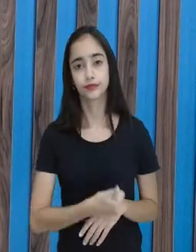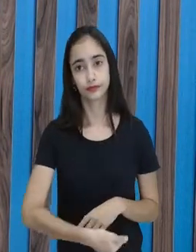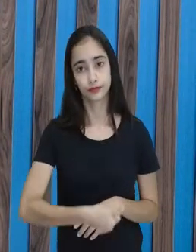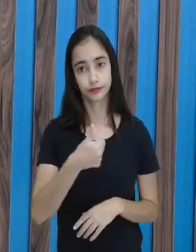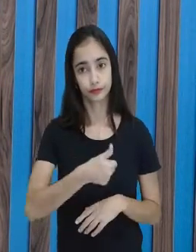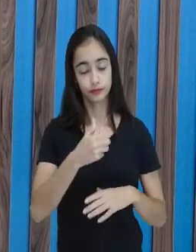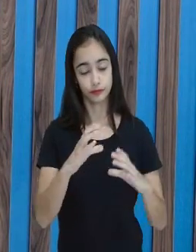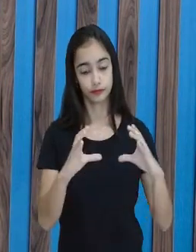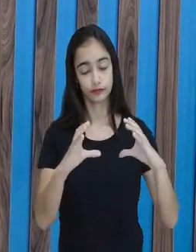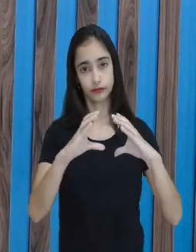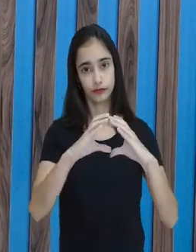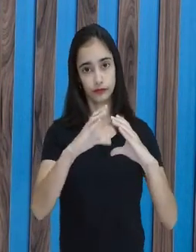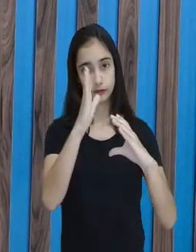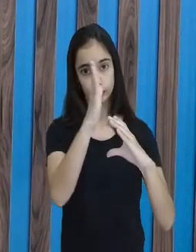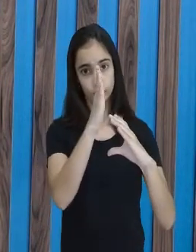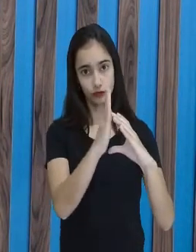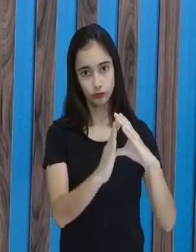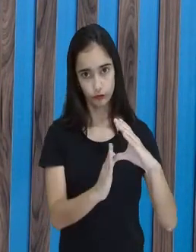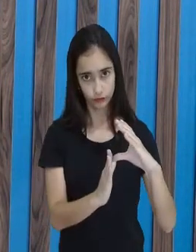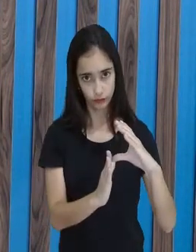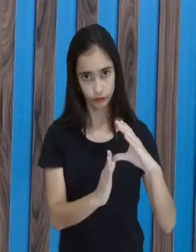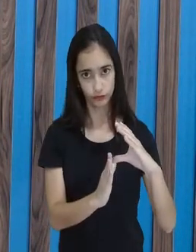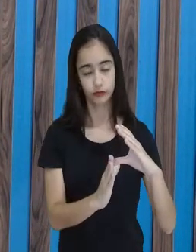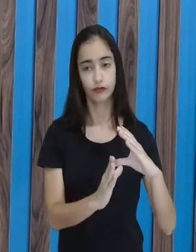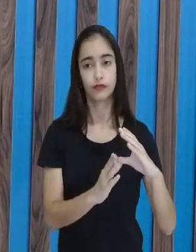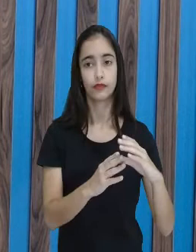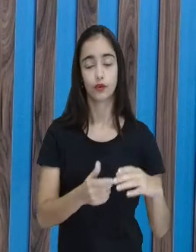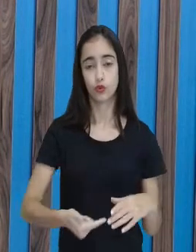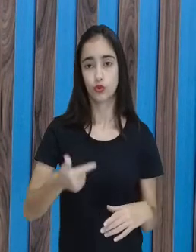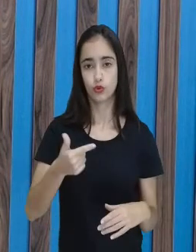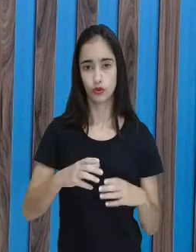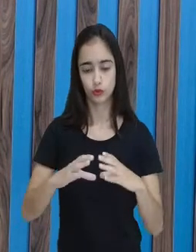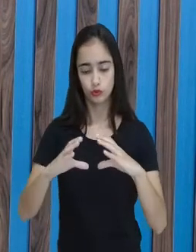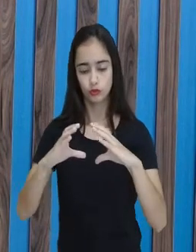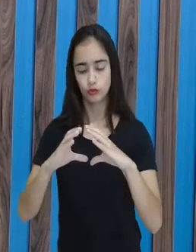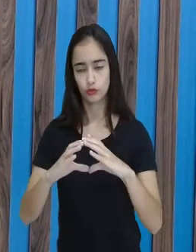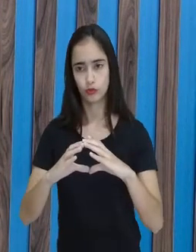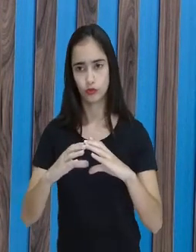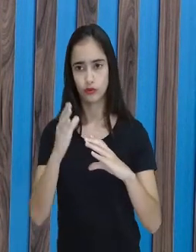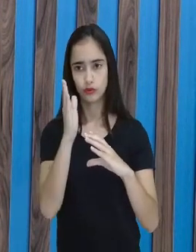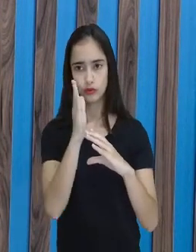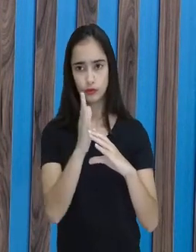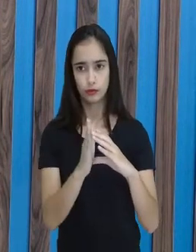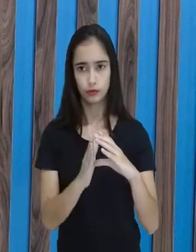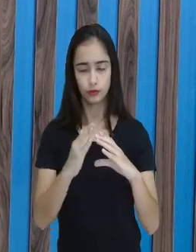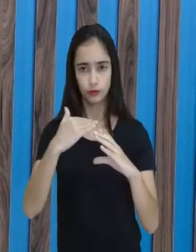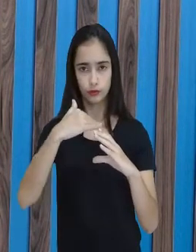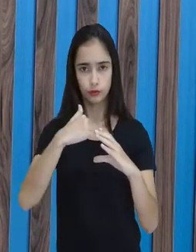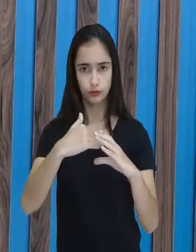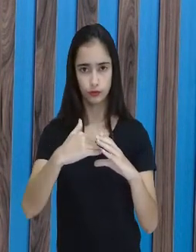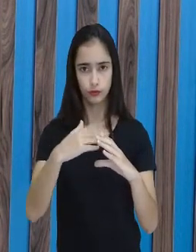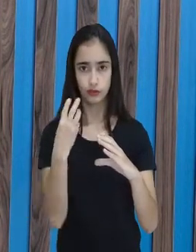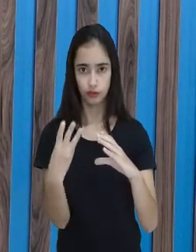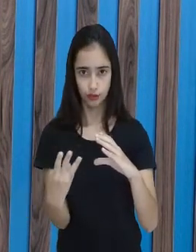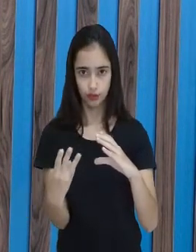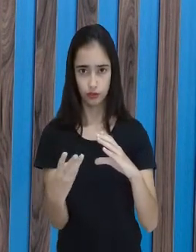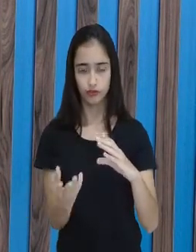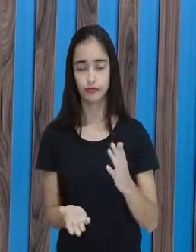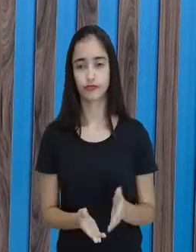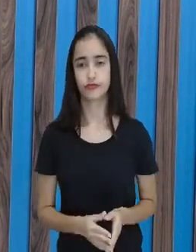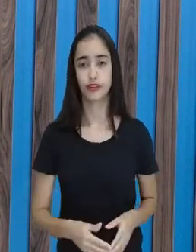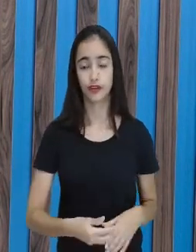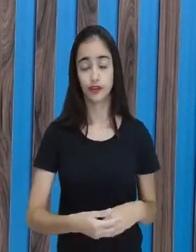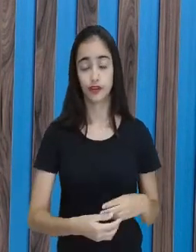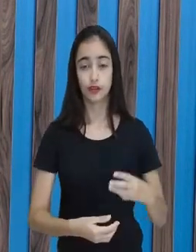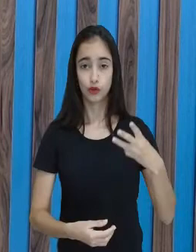círculo dividido ao meio, o segundo círculo dividido em 3 partes iguais, o terceiro